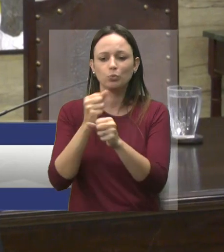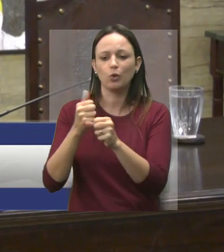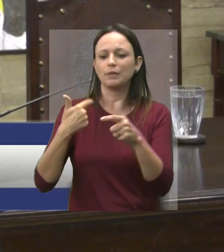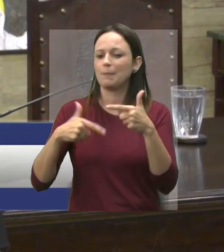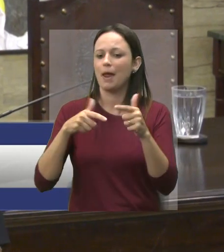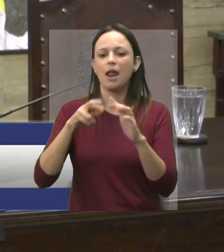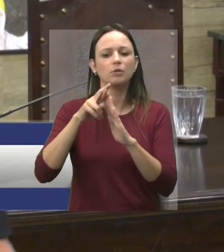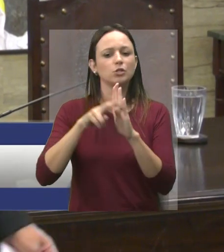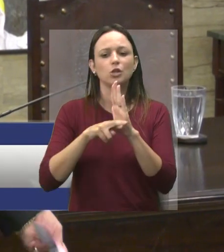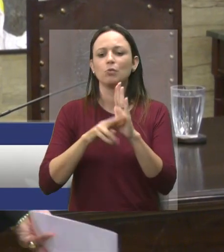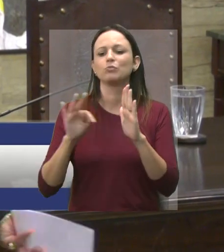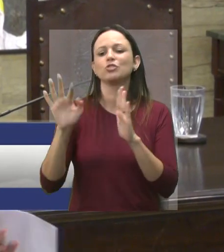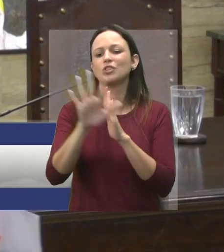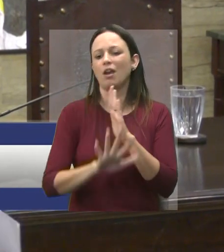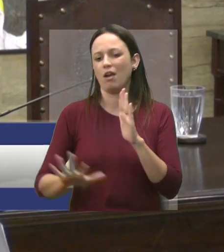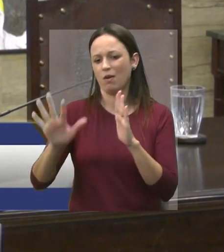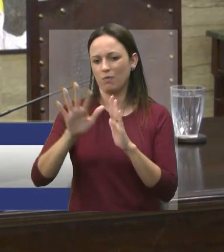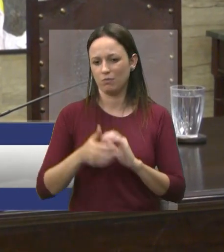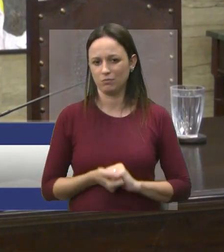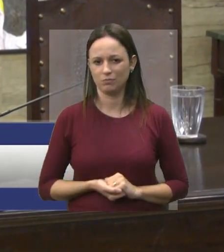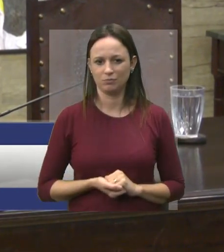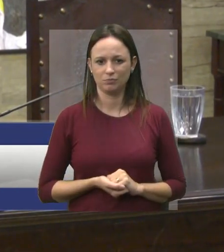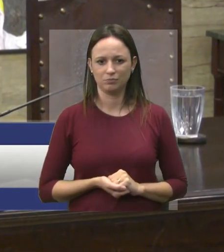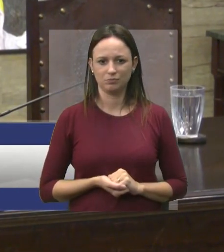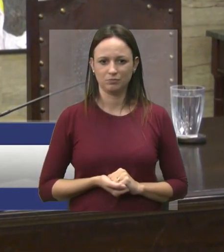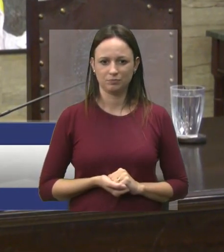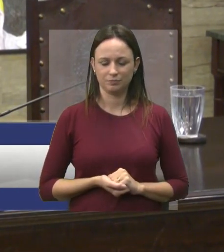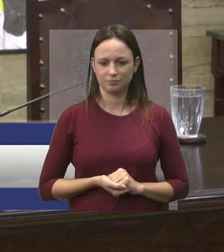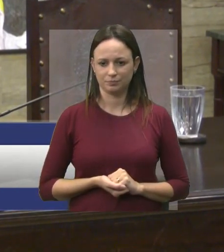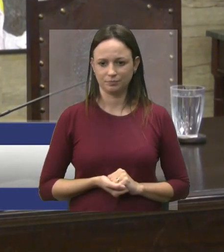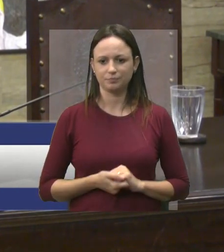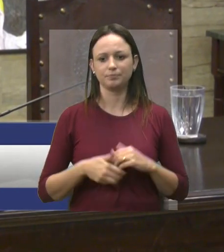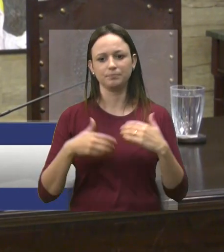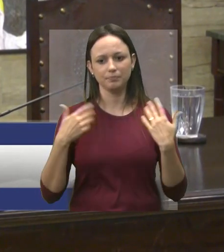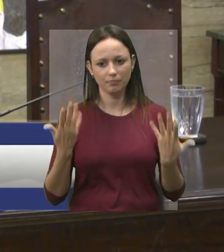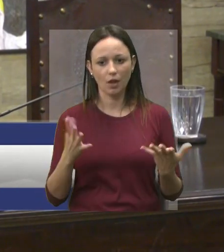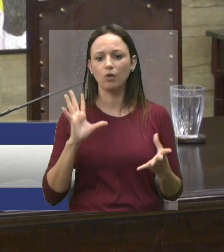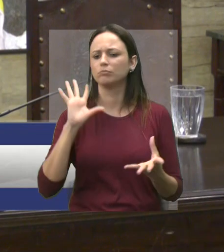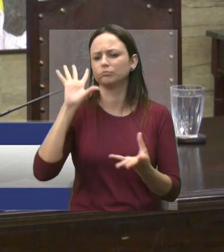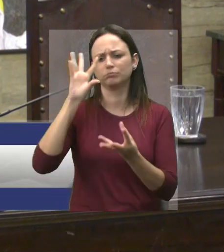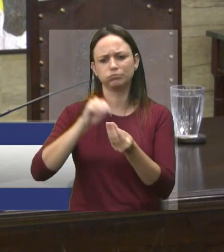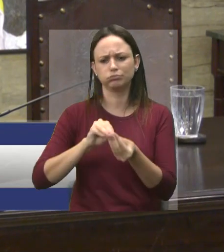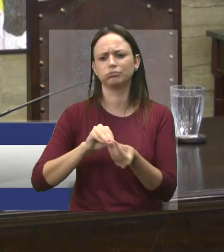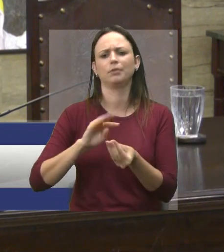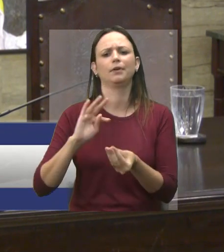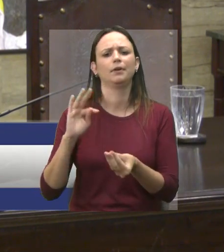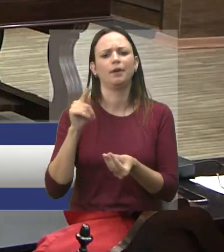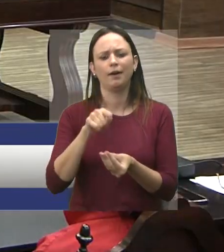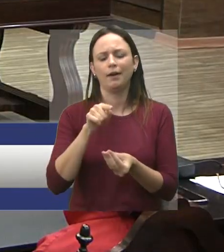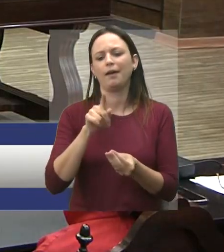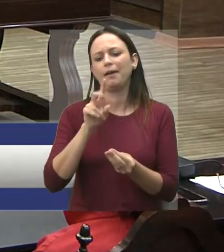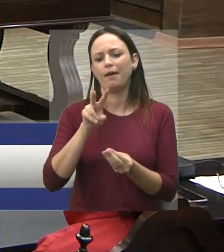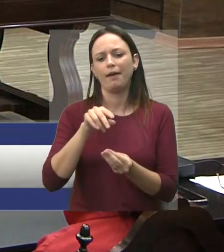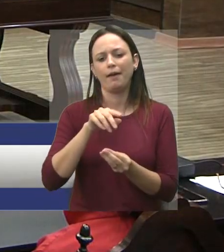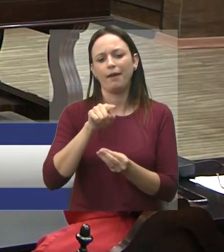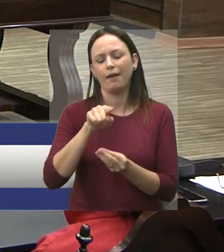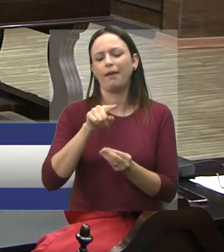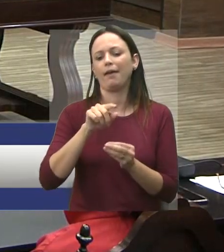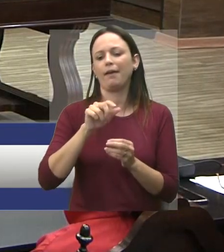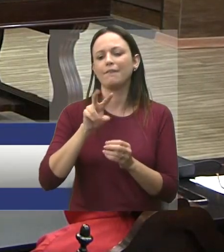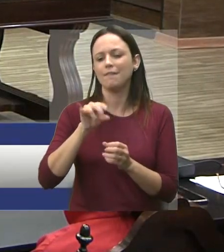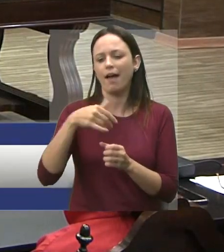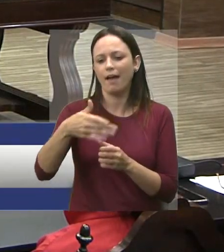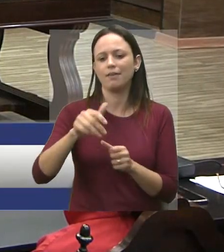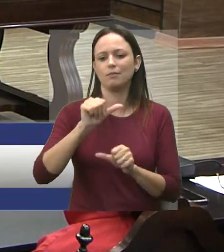geral. Pessoal, em tese, essas são as mudanças. Isso